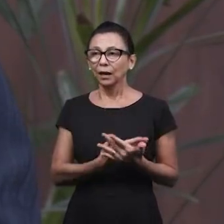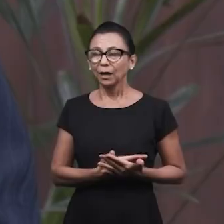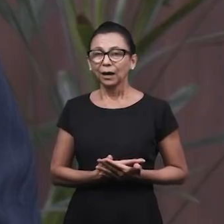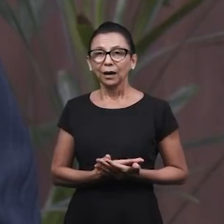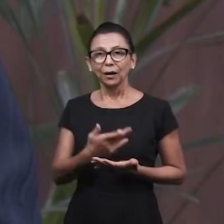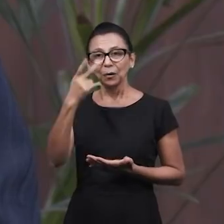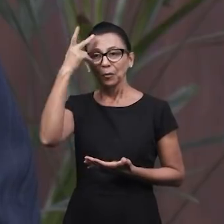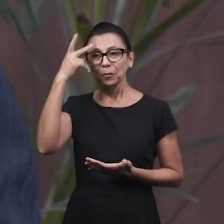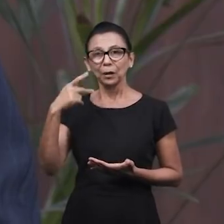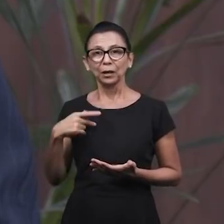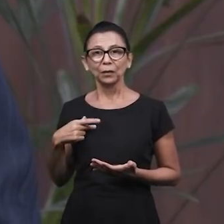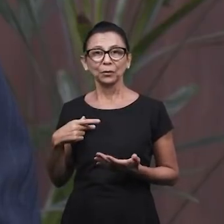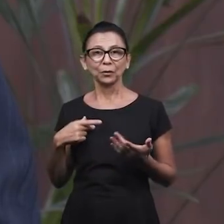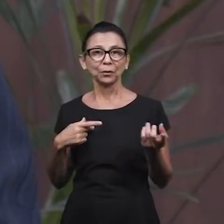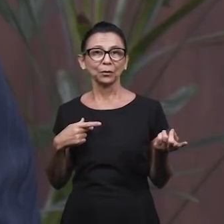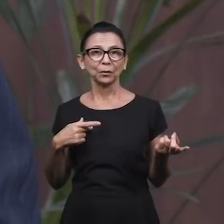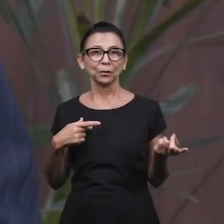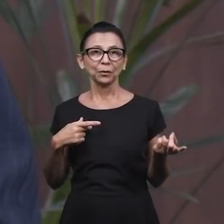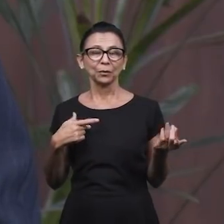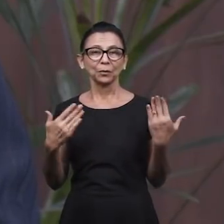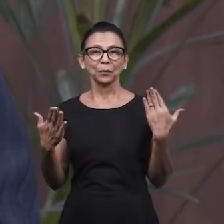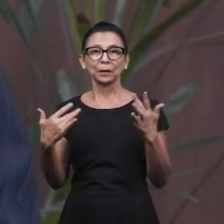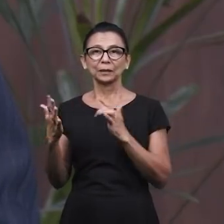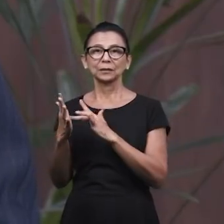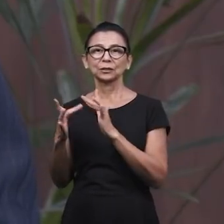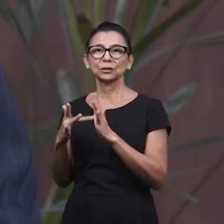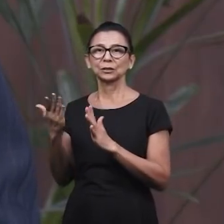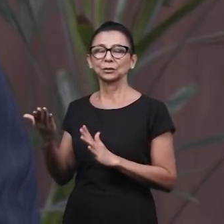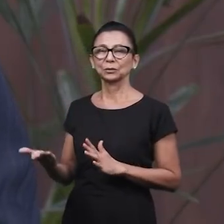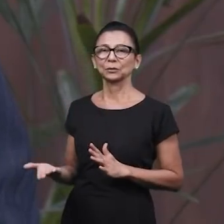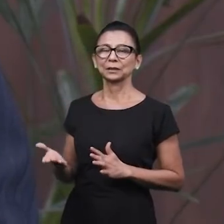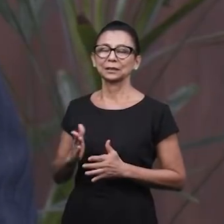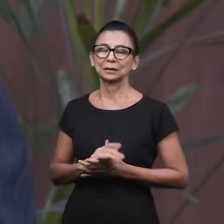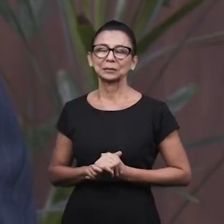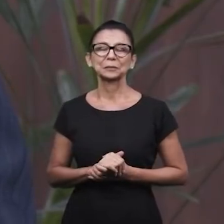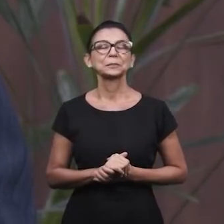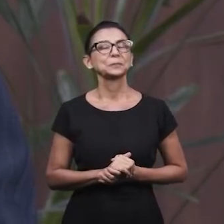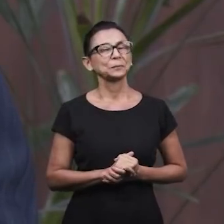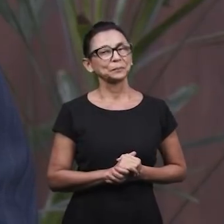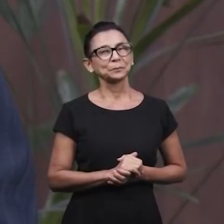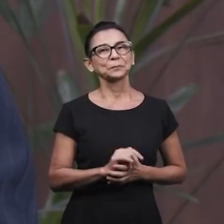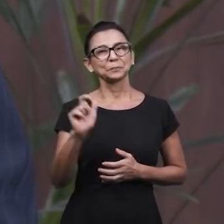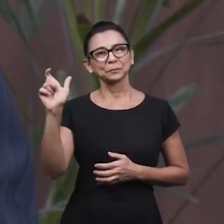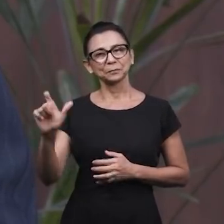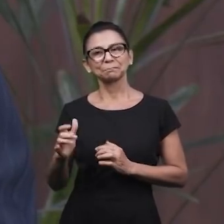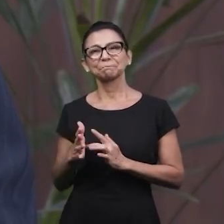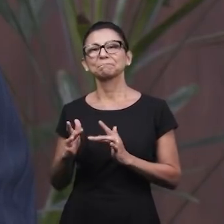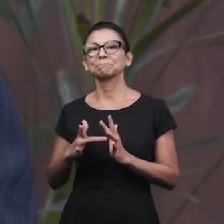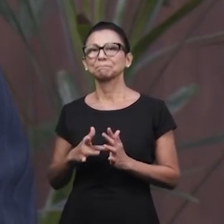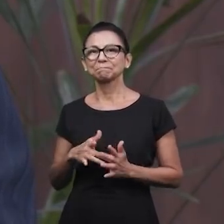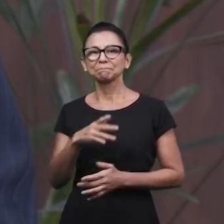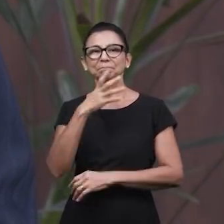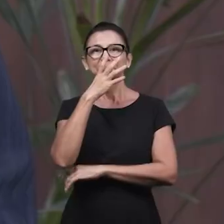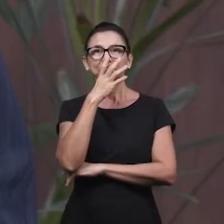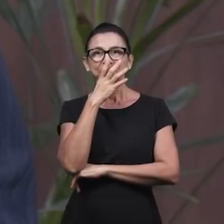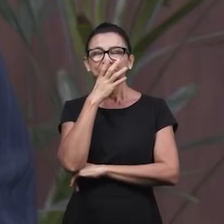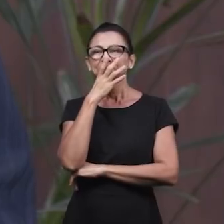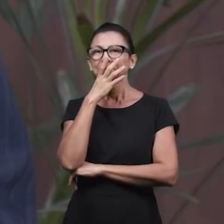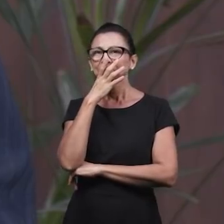né? Prefigurando ali, ou seja, na tipologia bíblica, a pessoa do Senhor Jesus. É realmente